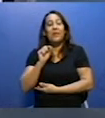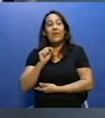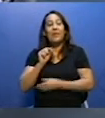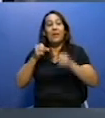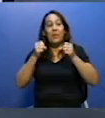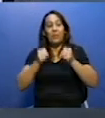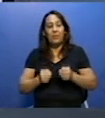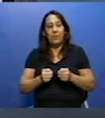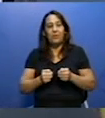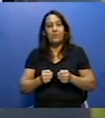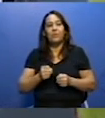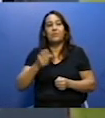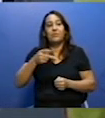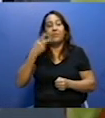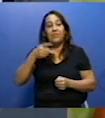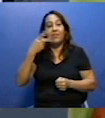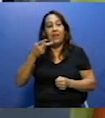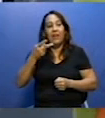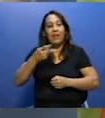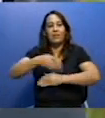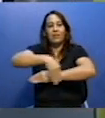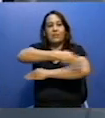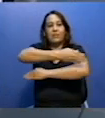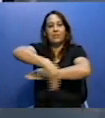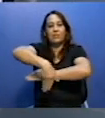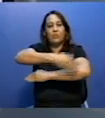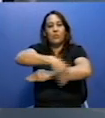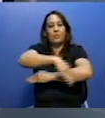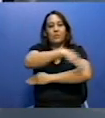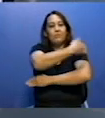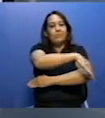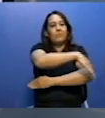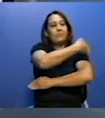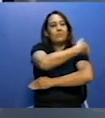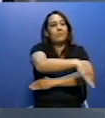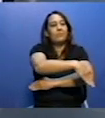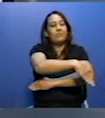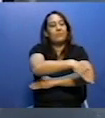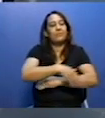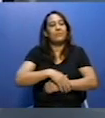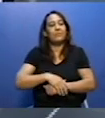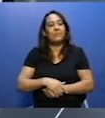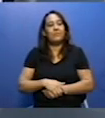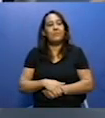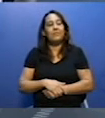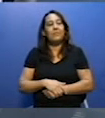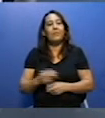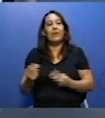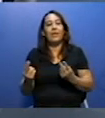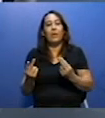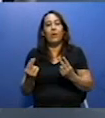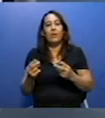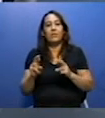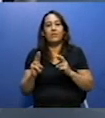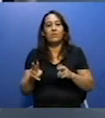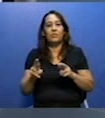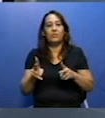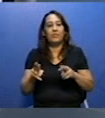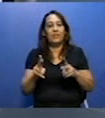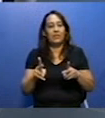O que é possível afirmar sobre os formatos dos quarteirões? Eles são iguais ou diferentes?